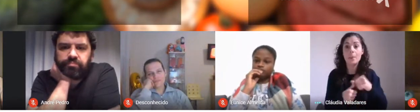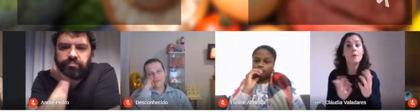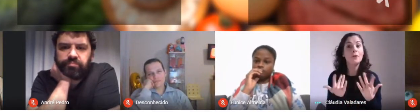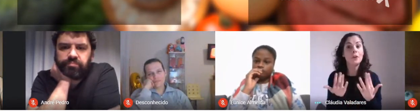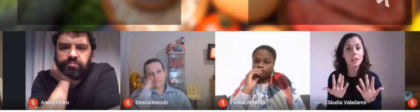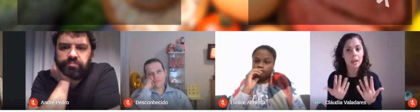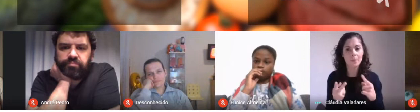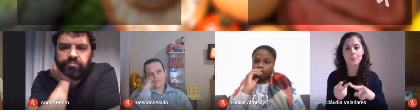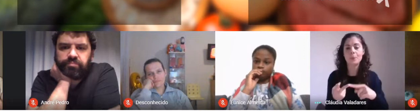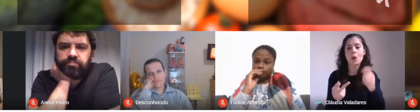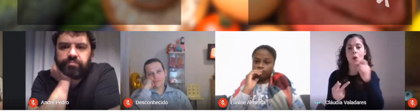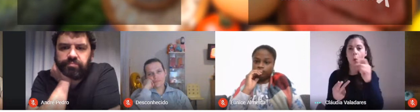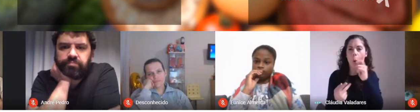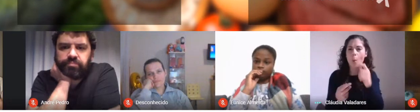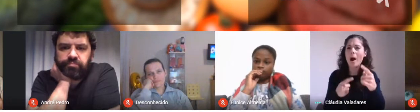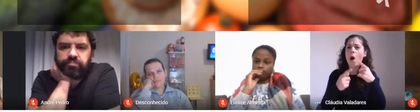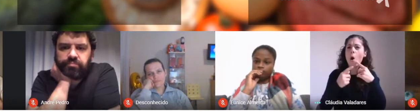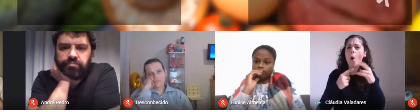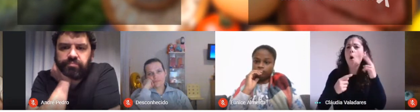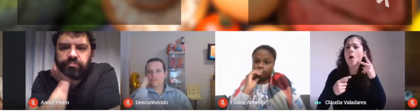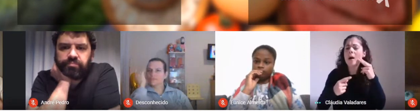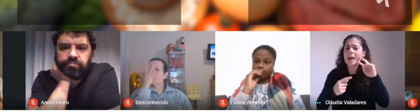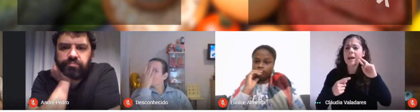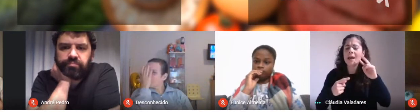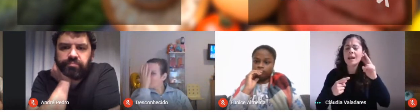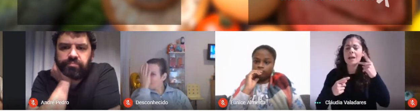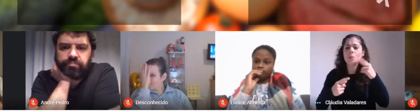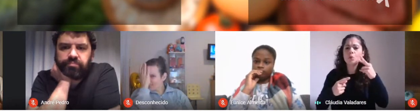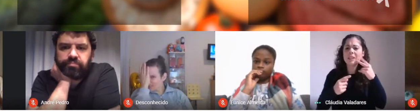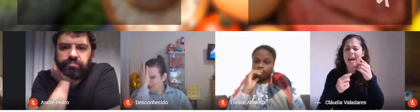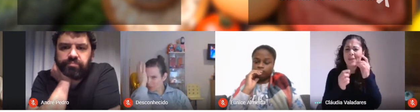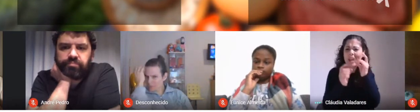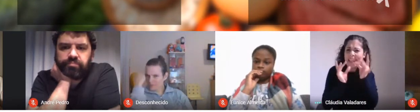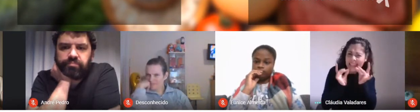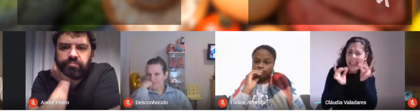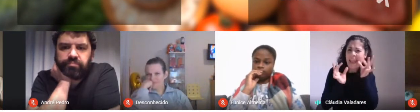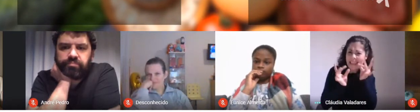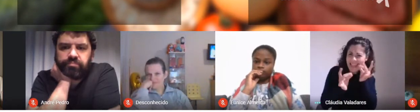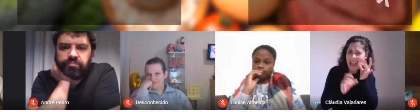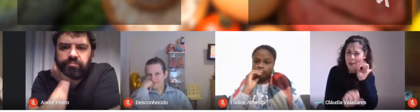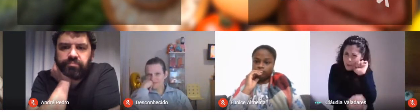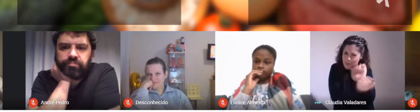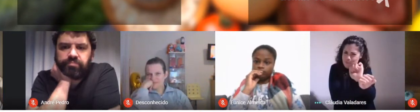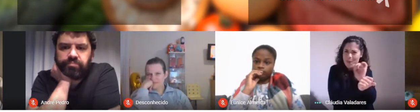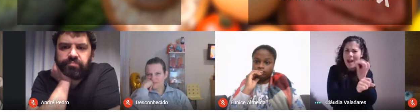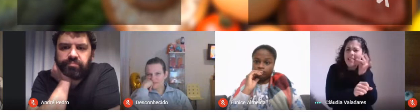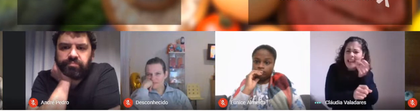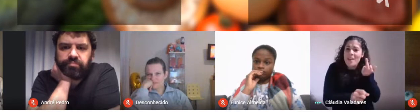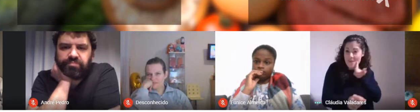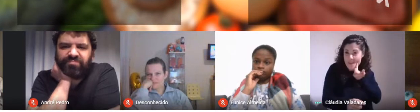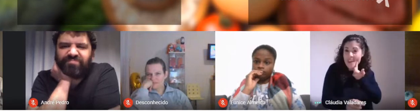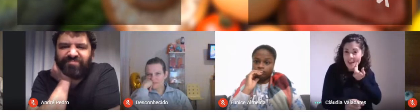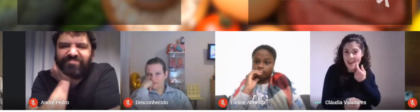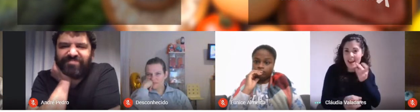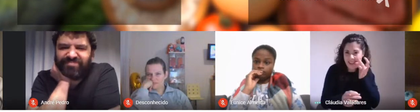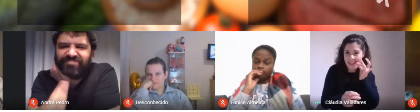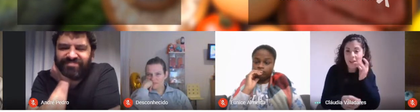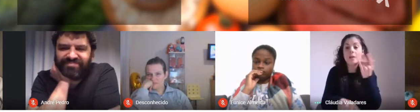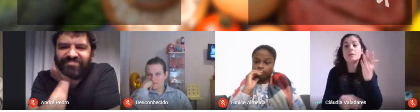e os caramelos são muito mais retentivos, ficam muito mais presos aos dentes do que, por exemplo, um